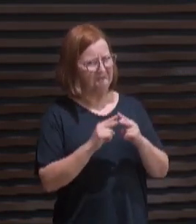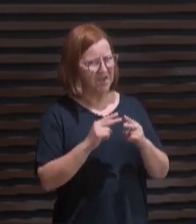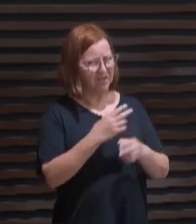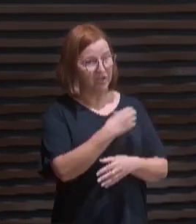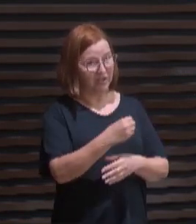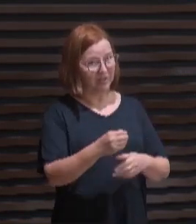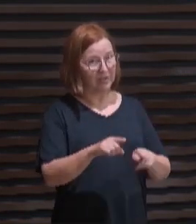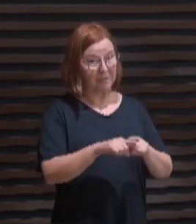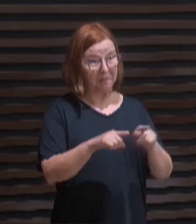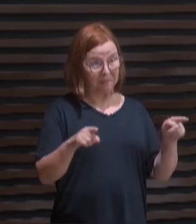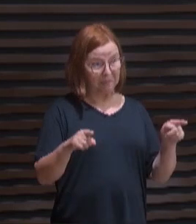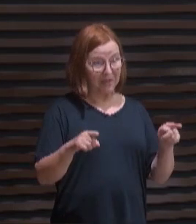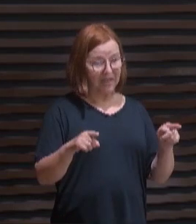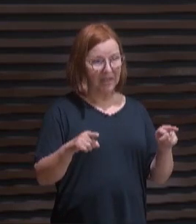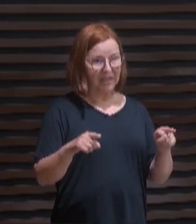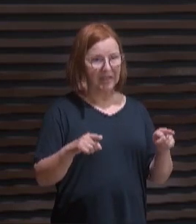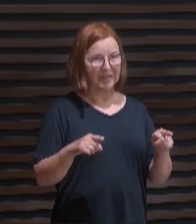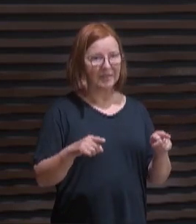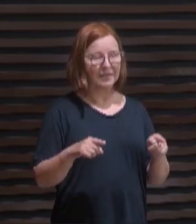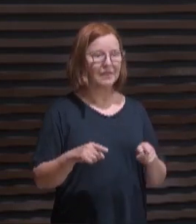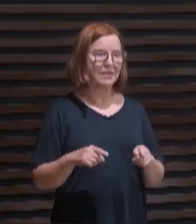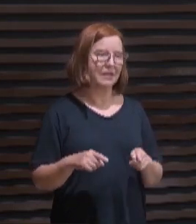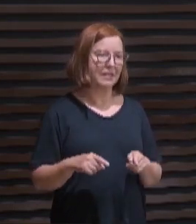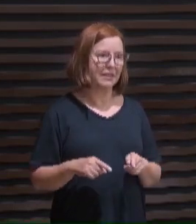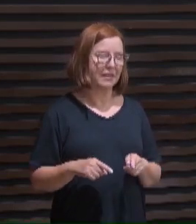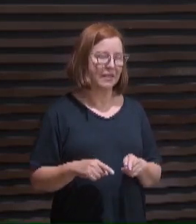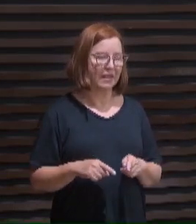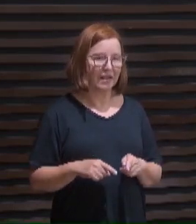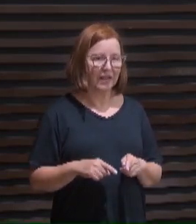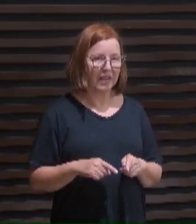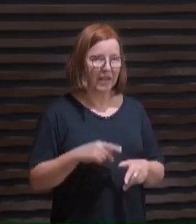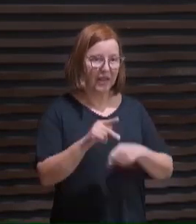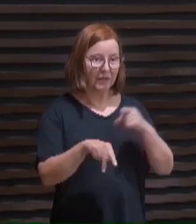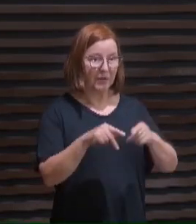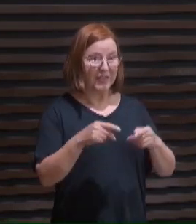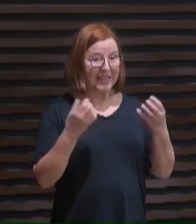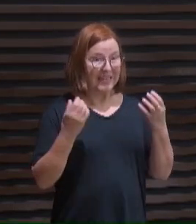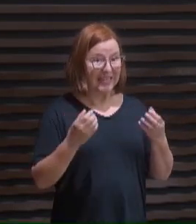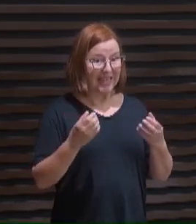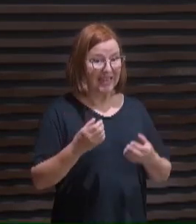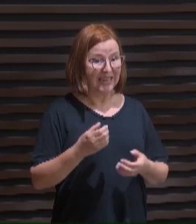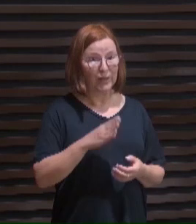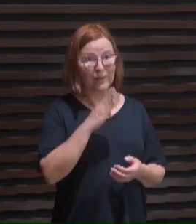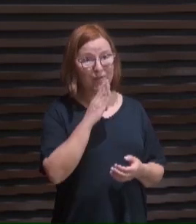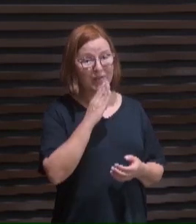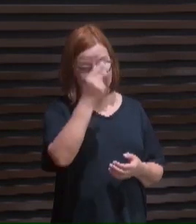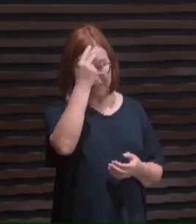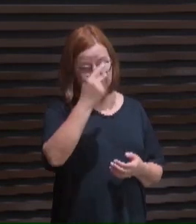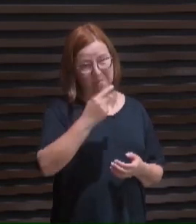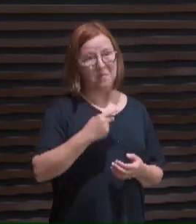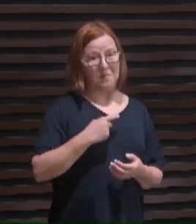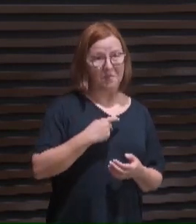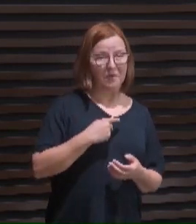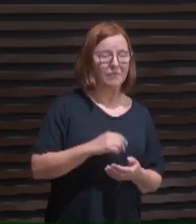homem, em sua tentativa de conhecer a si mesmo e a sua origem. Aí ele começa a fazer